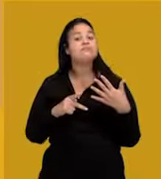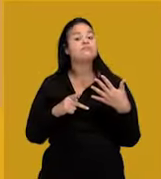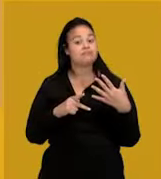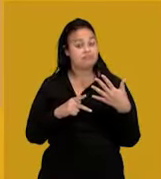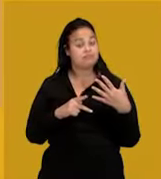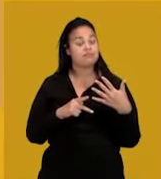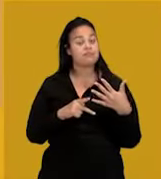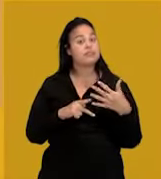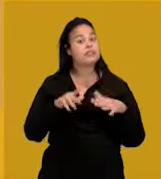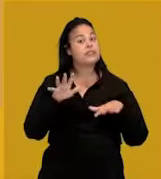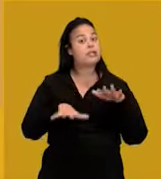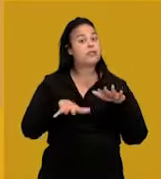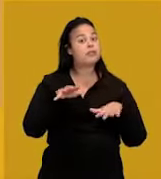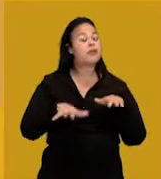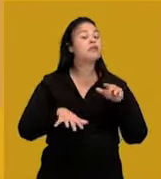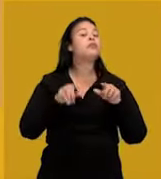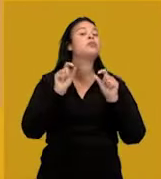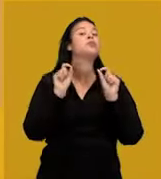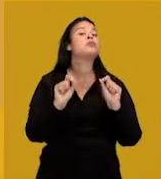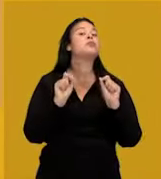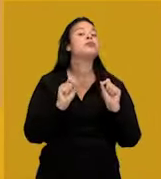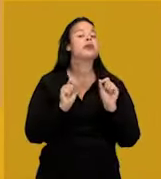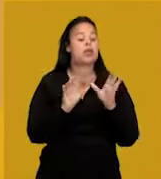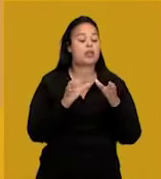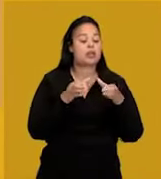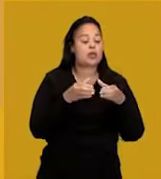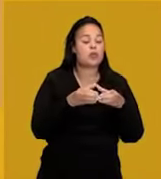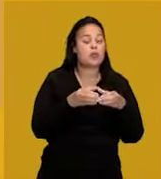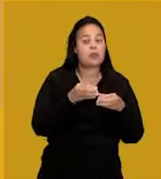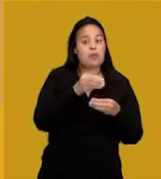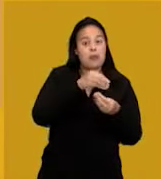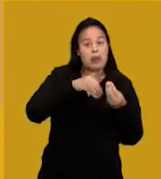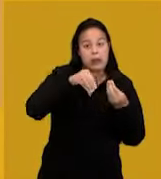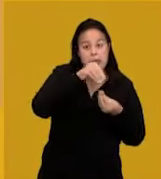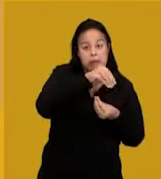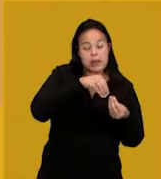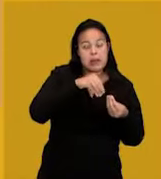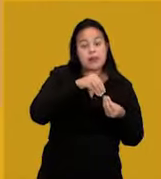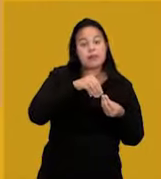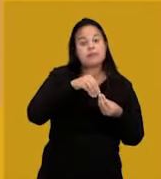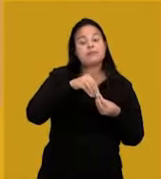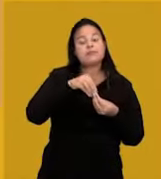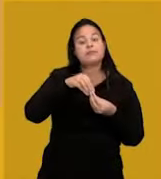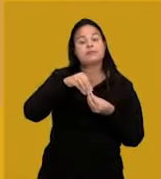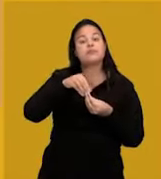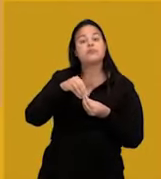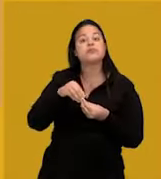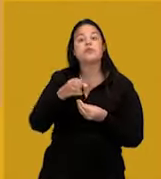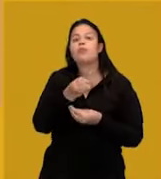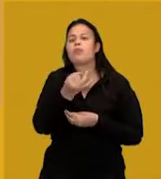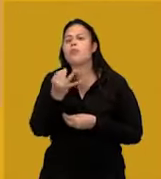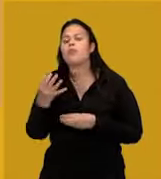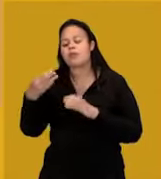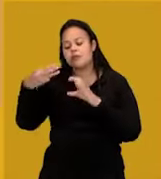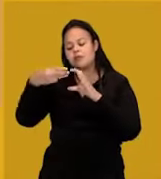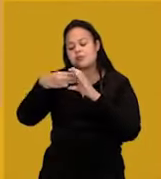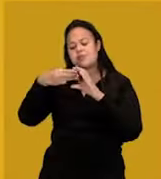de acordo com a composição da matriz e os tipos de células presentes.